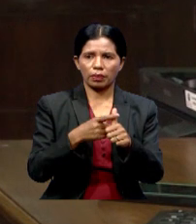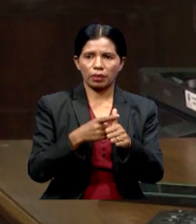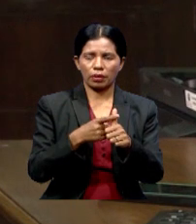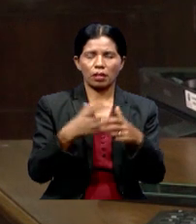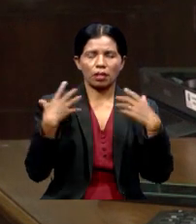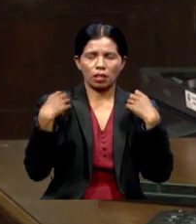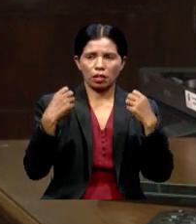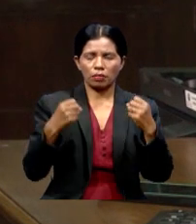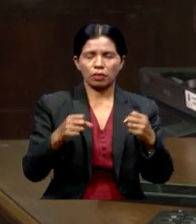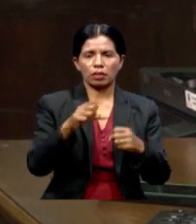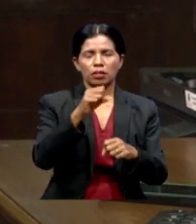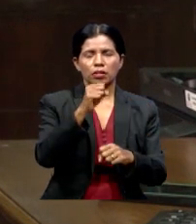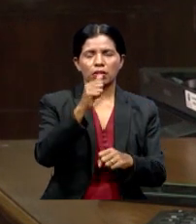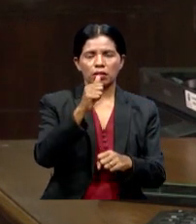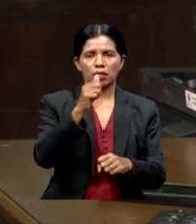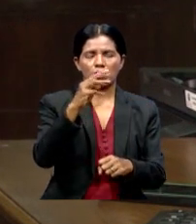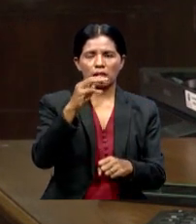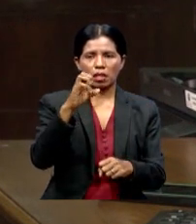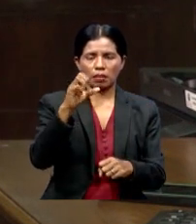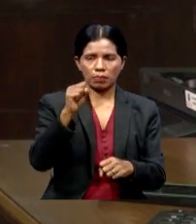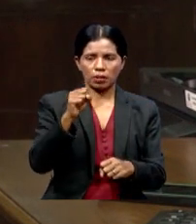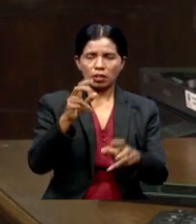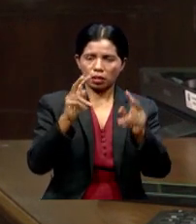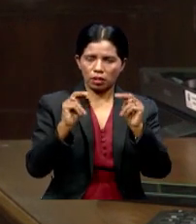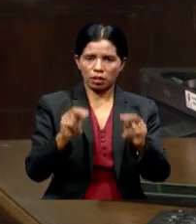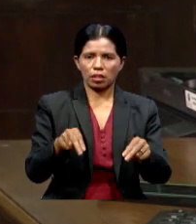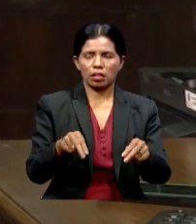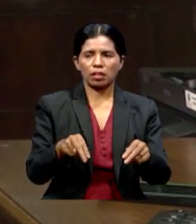força Sames tem que